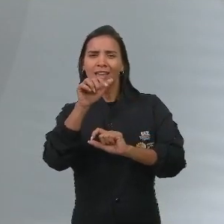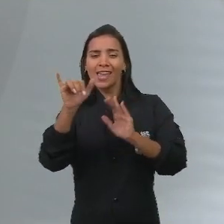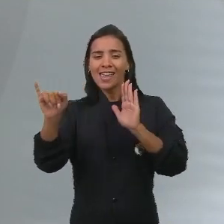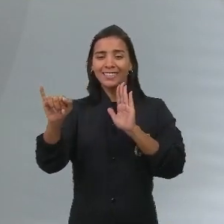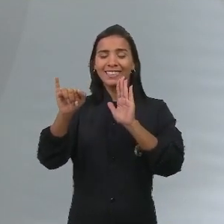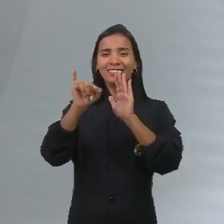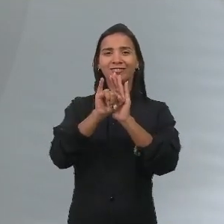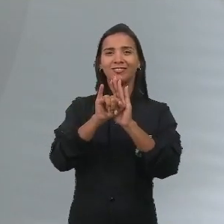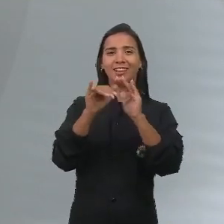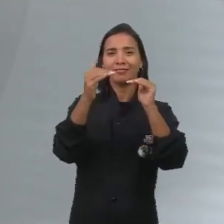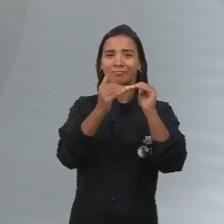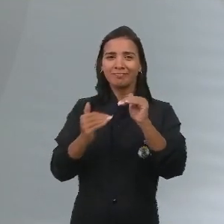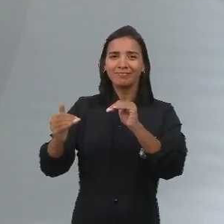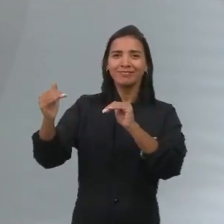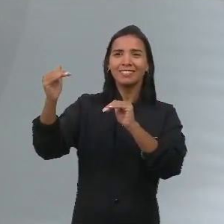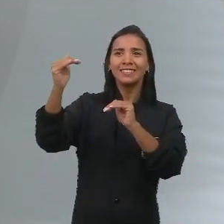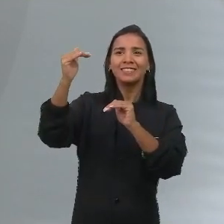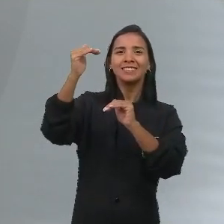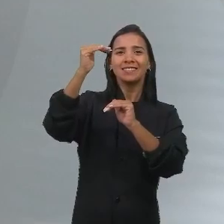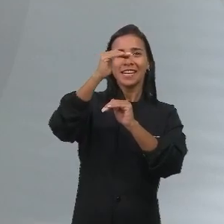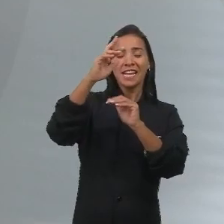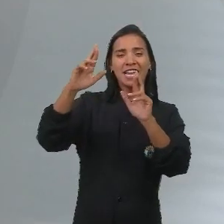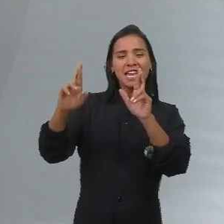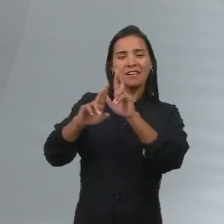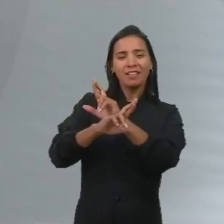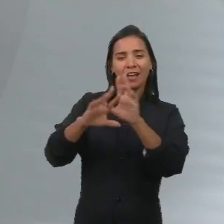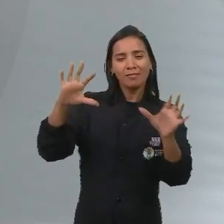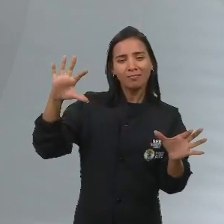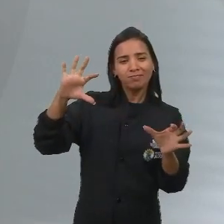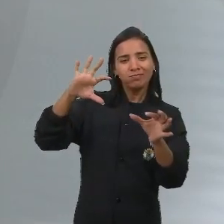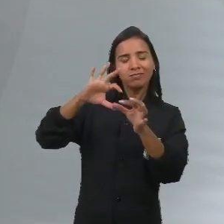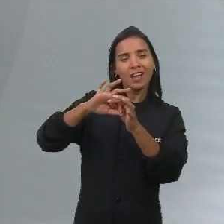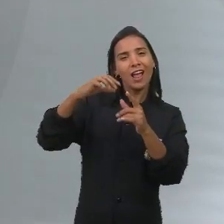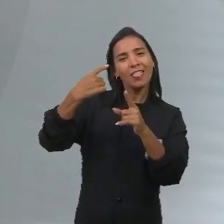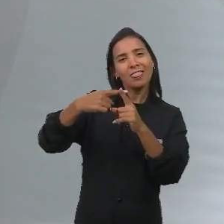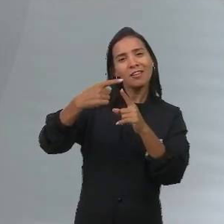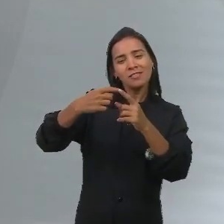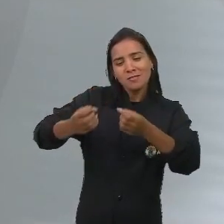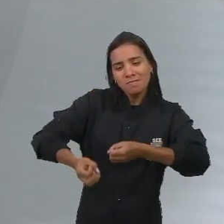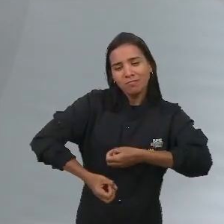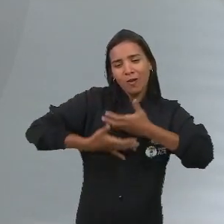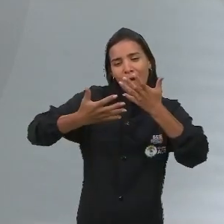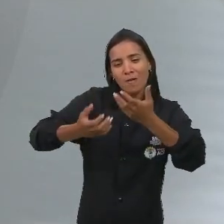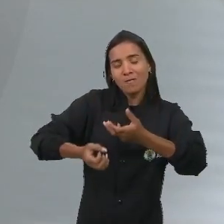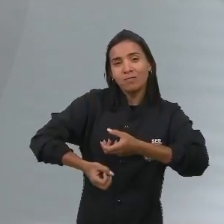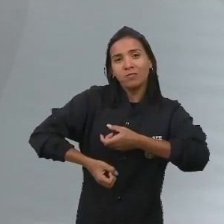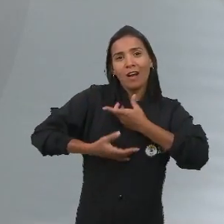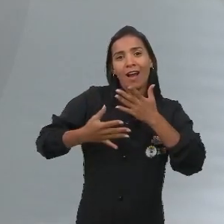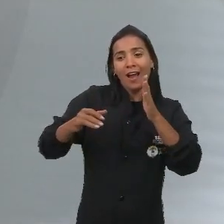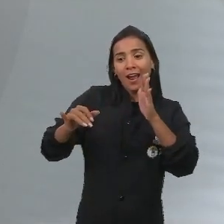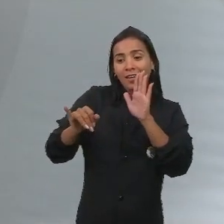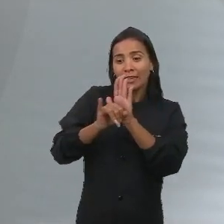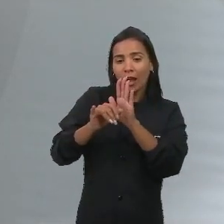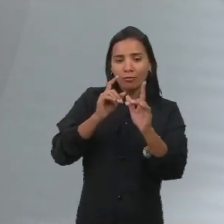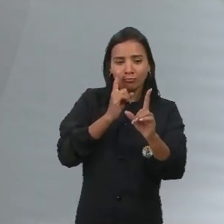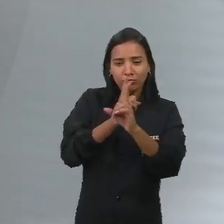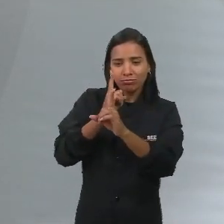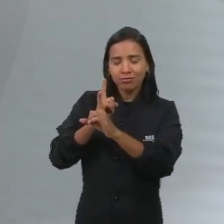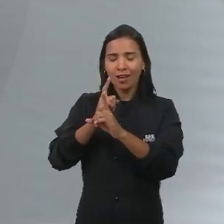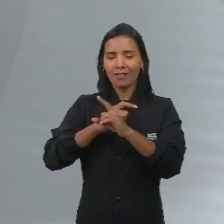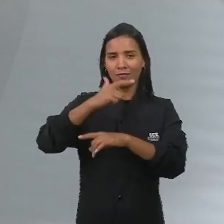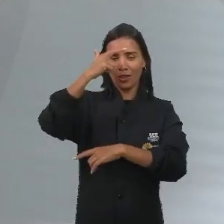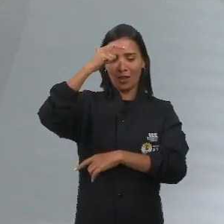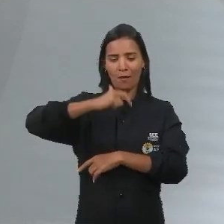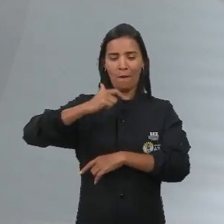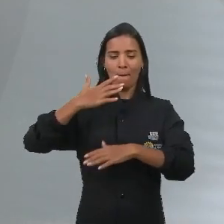perpassar por Aquilo em que eu consigo expressar identificar Com base no meu corpo